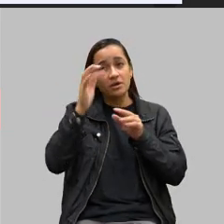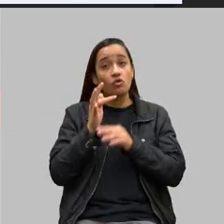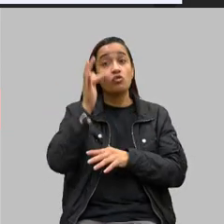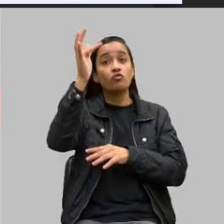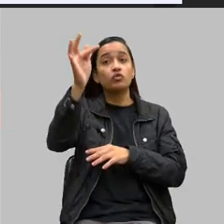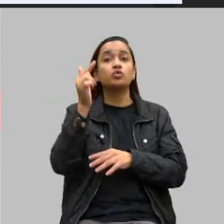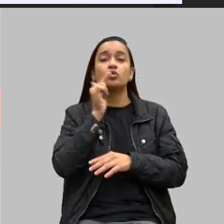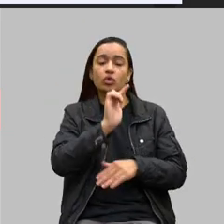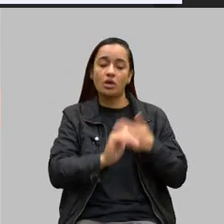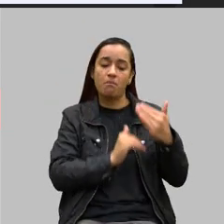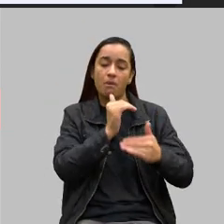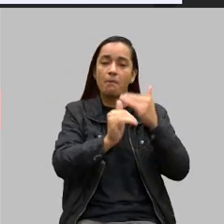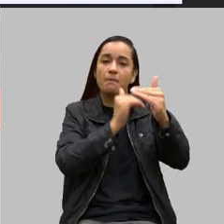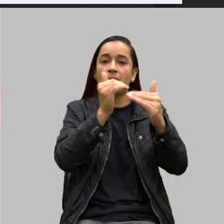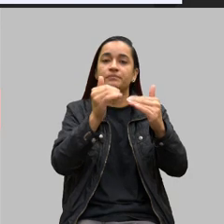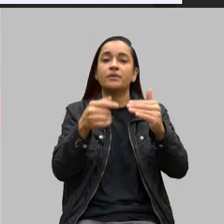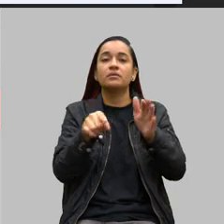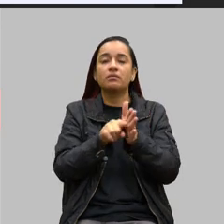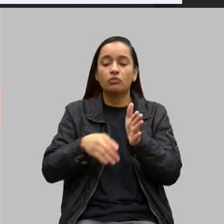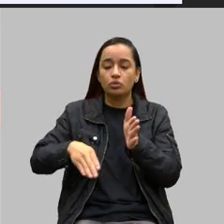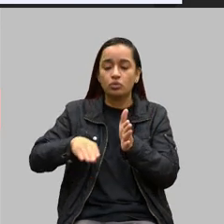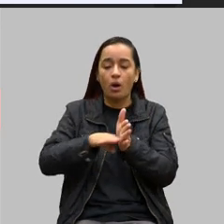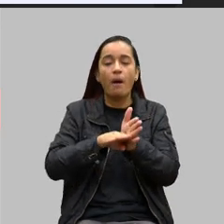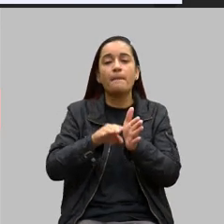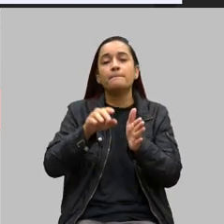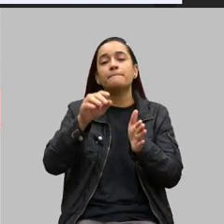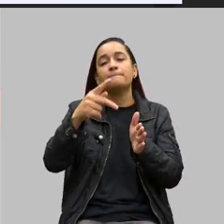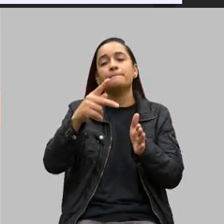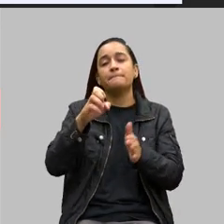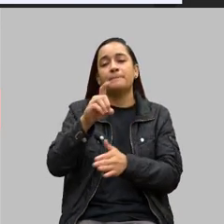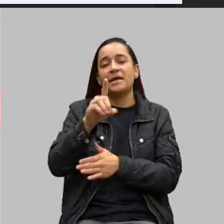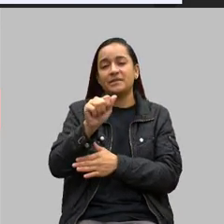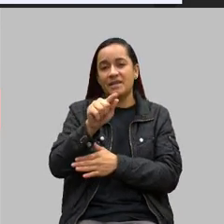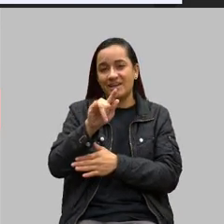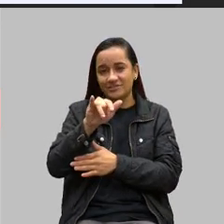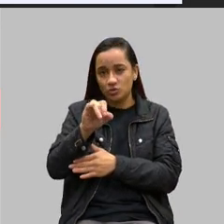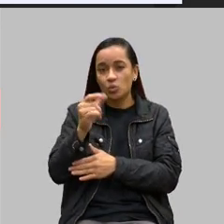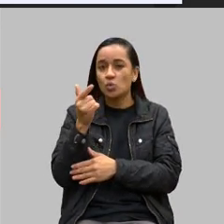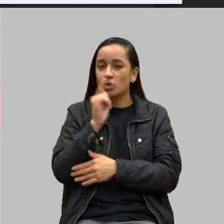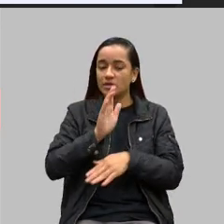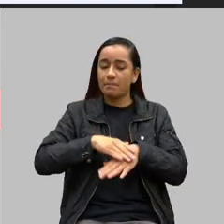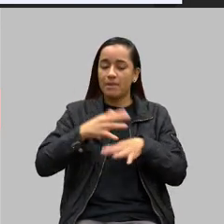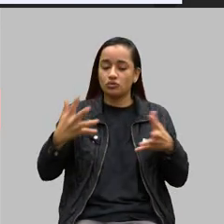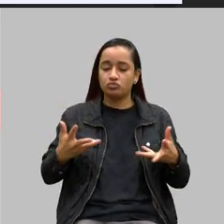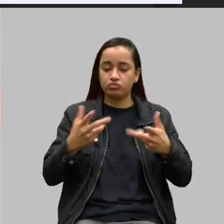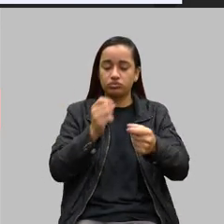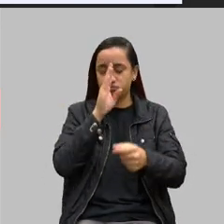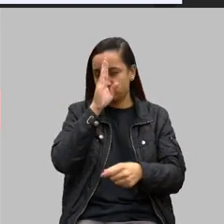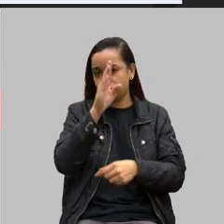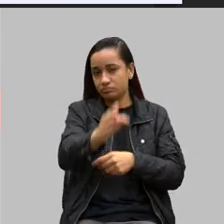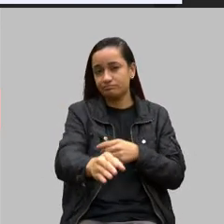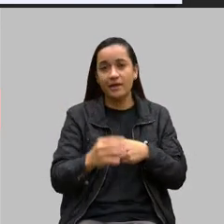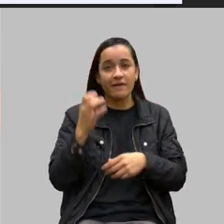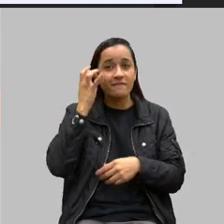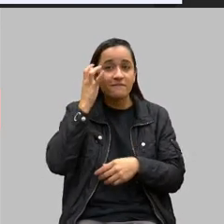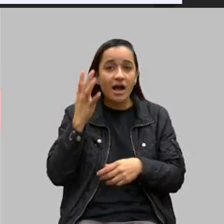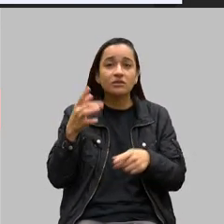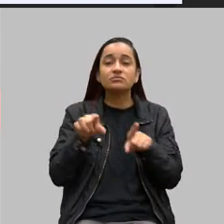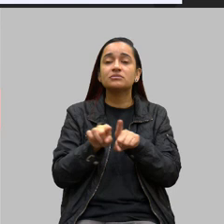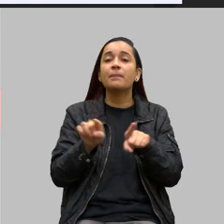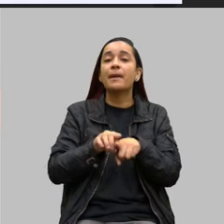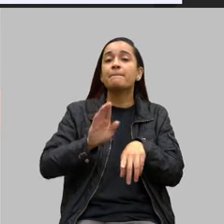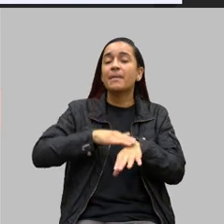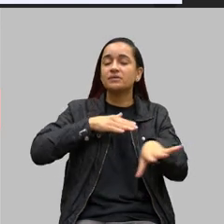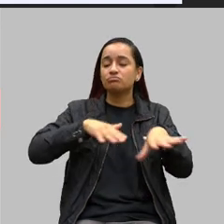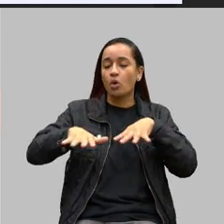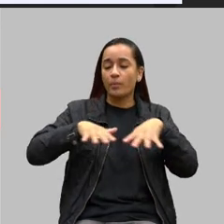e no modelo né do pedágio sem cancela né traz mais fluidez né traz mais eh idade para as pessoas